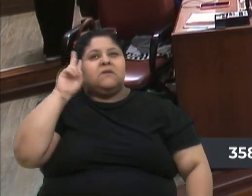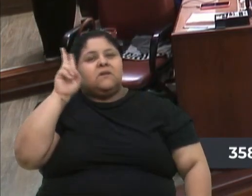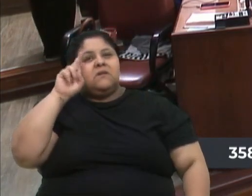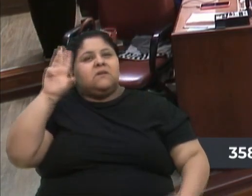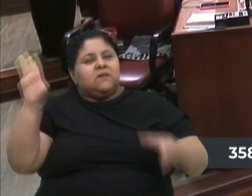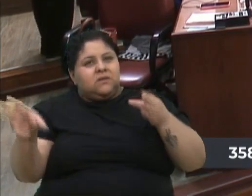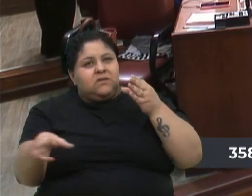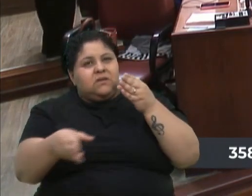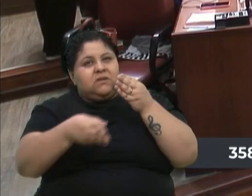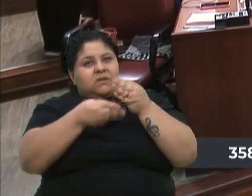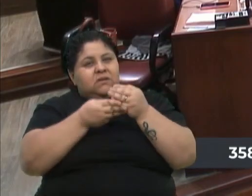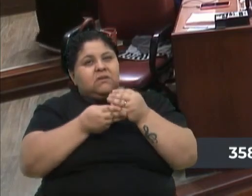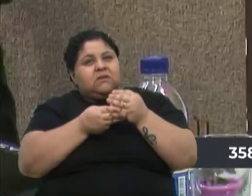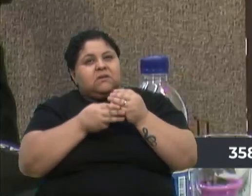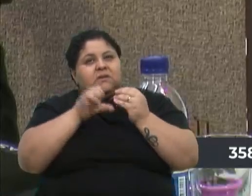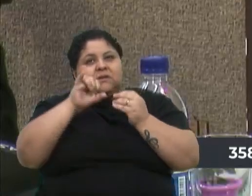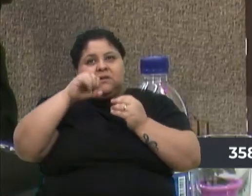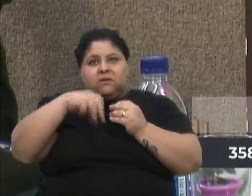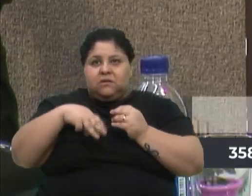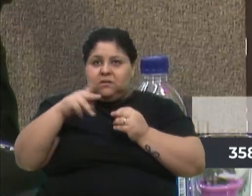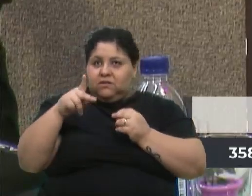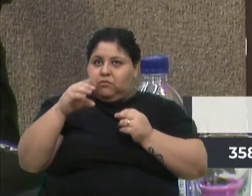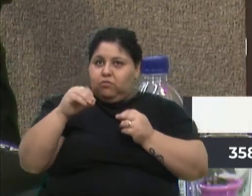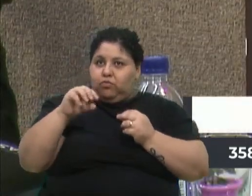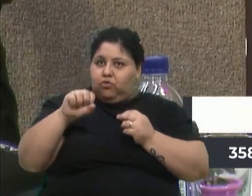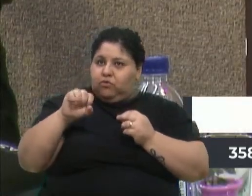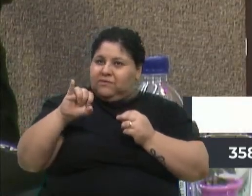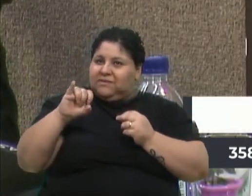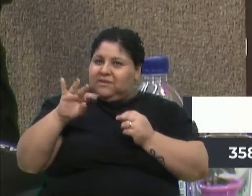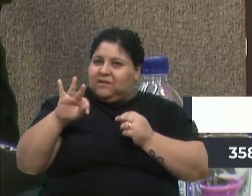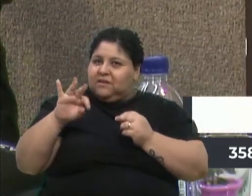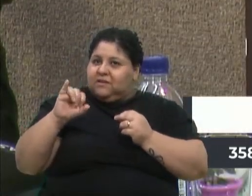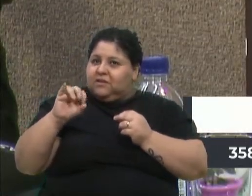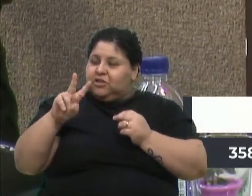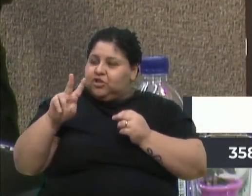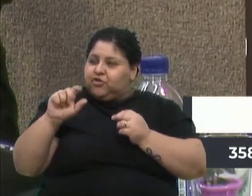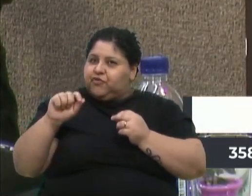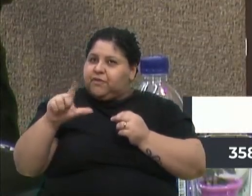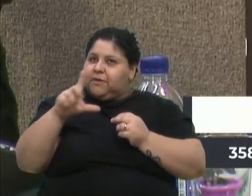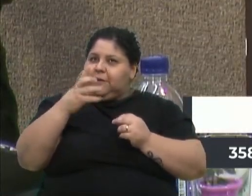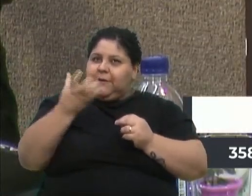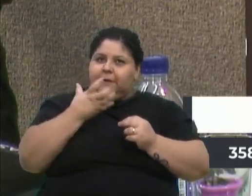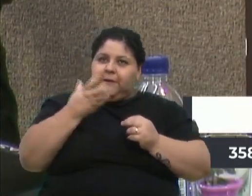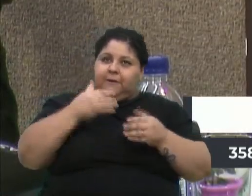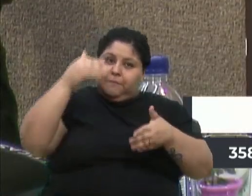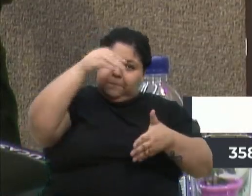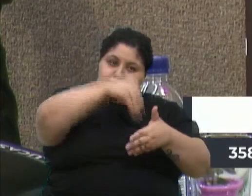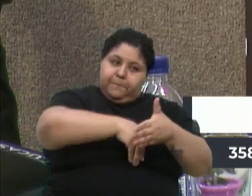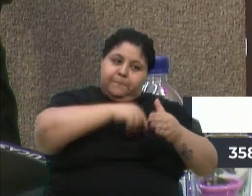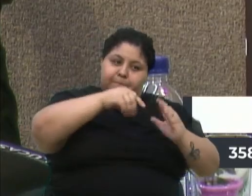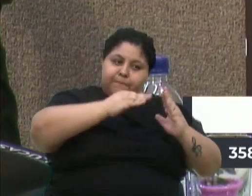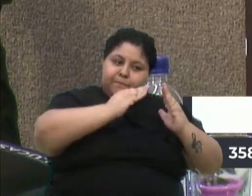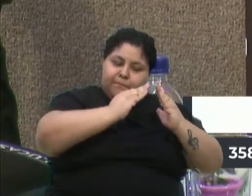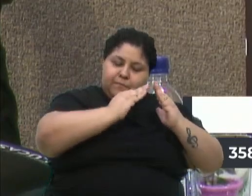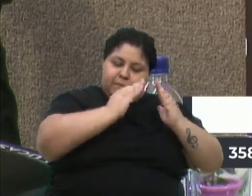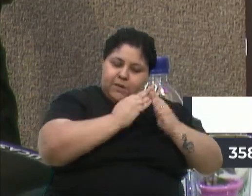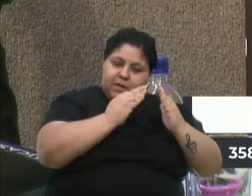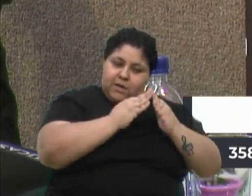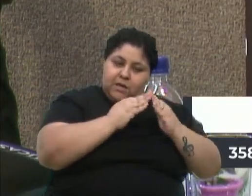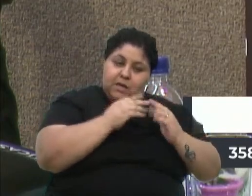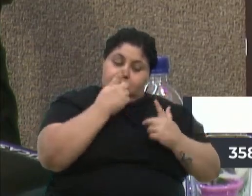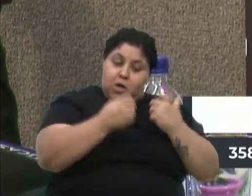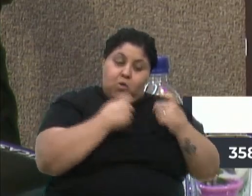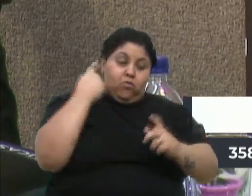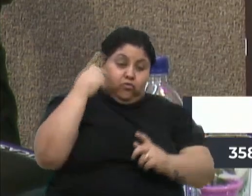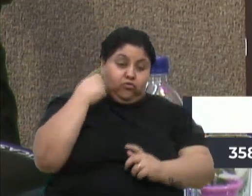emendas impositivas que tentamos colocar nessa casa. Alguns vereadores foram contra. Espero